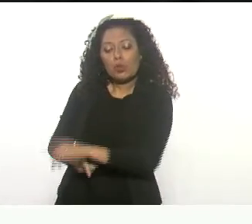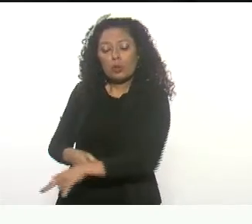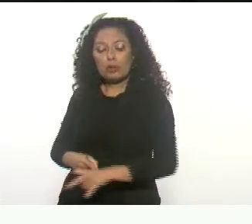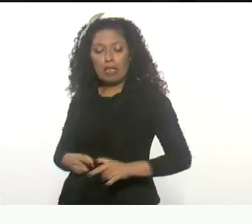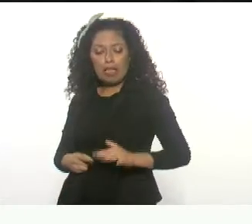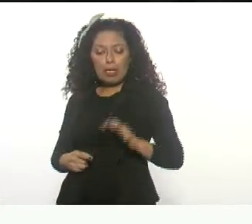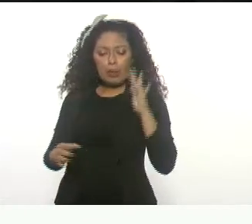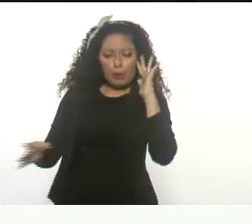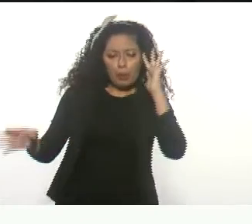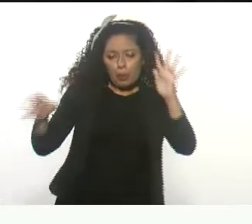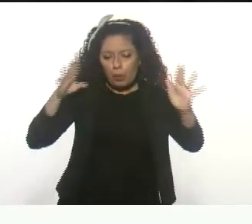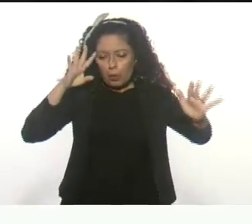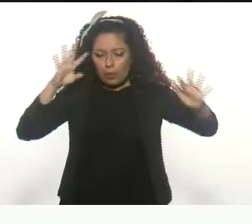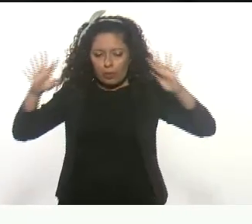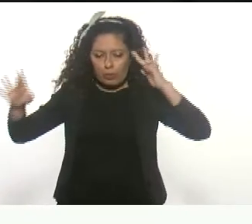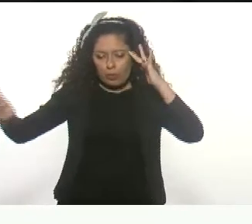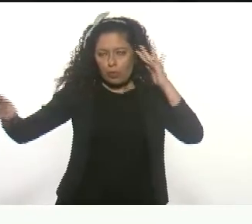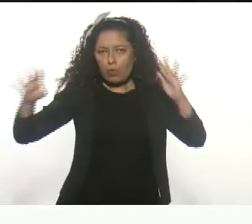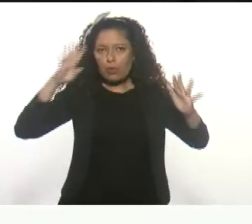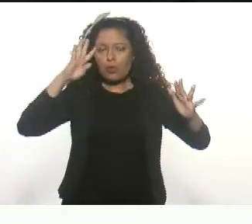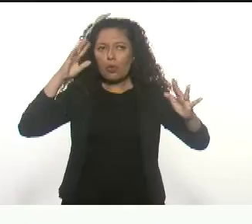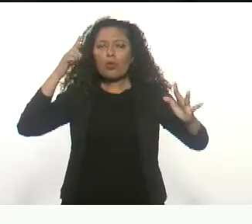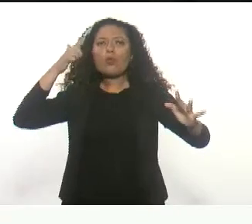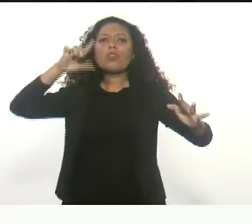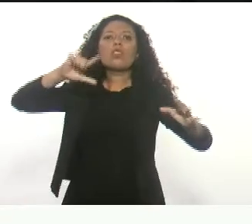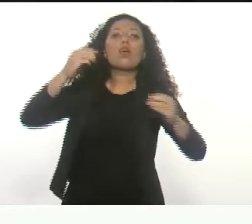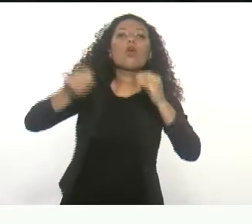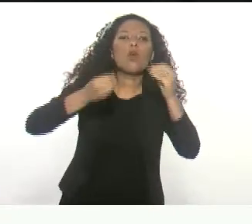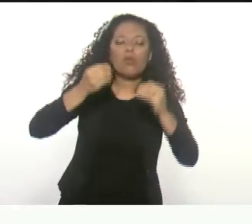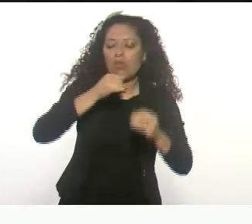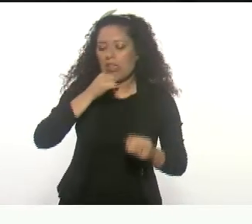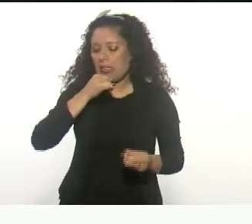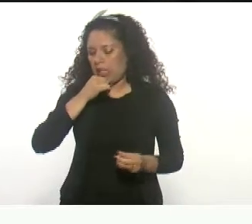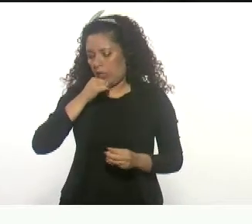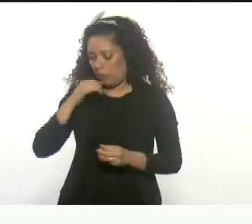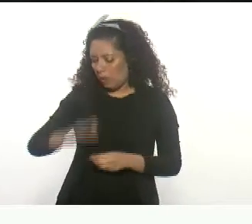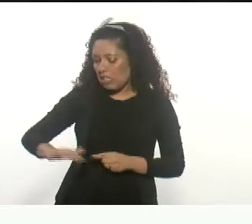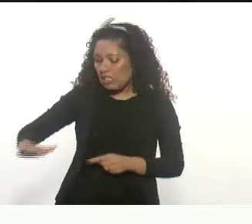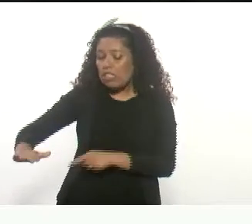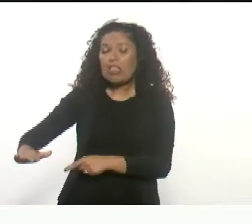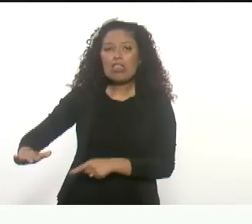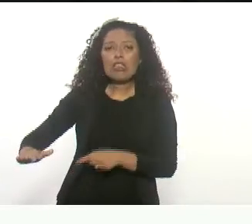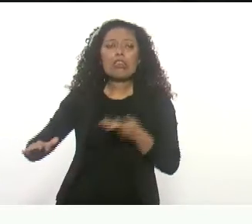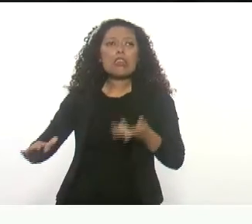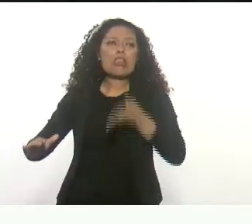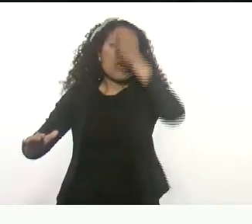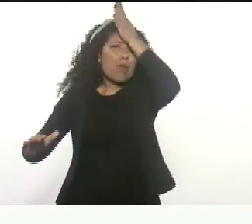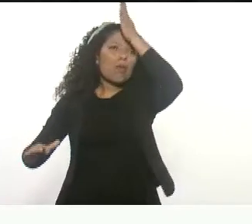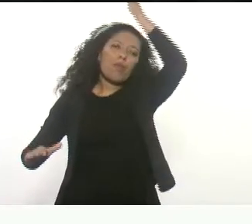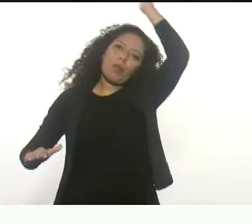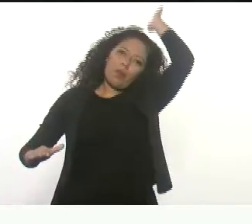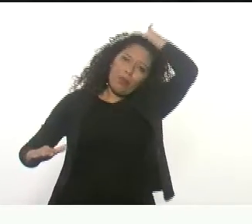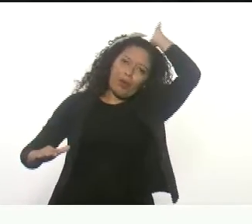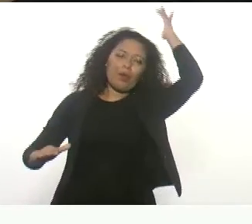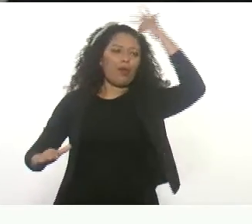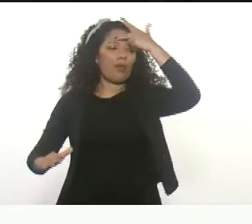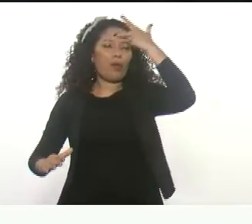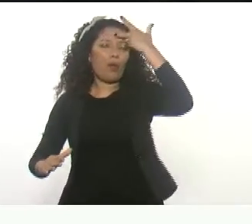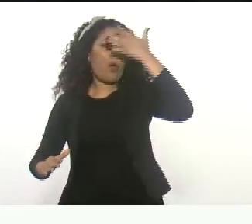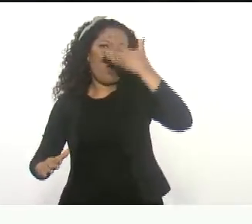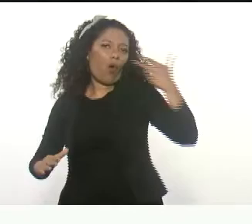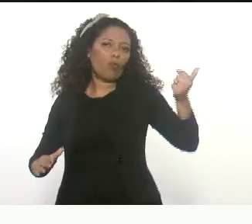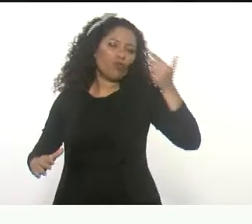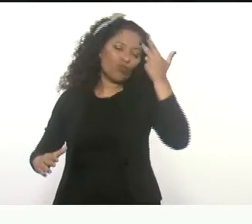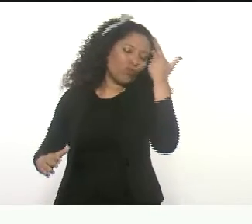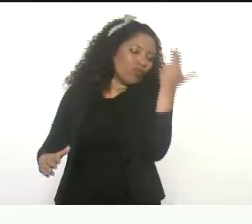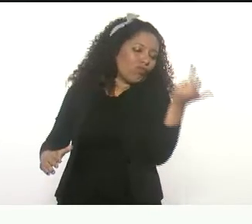ele qual for, então, né, o sonho da criança pequena é eu quero ser bombeiro, né, o mais comum, aquelas coisas que aparecem, que é o